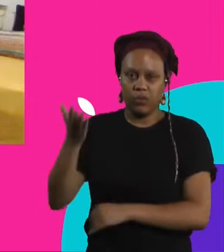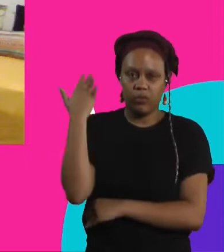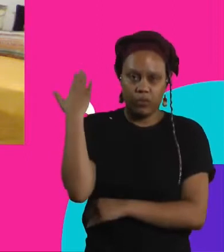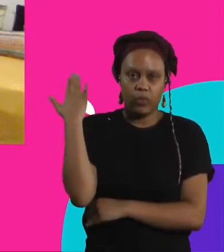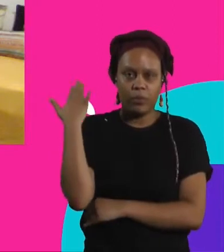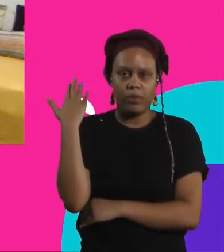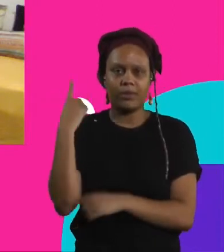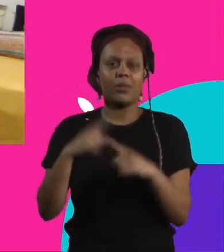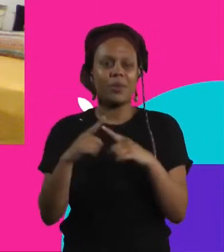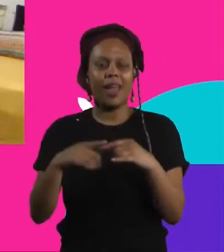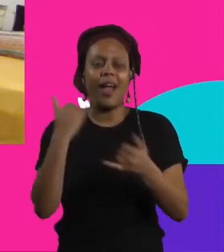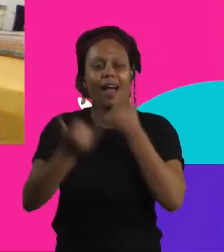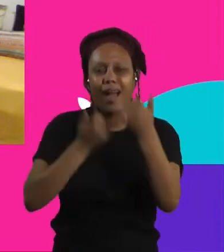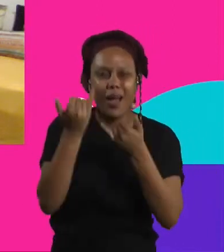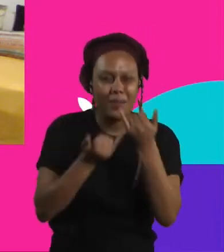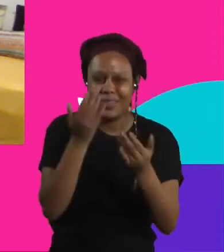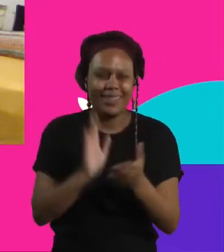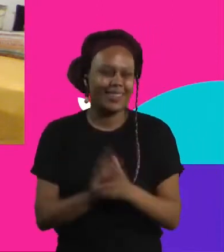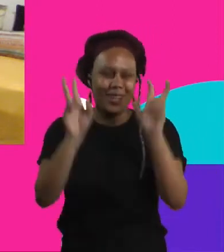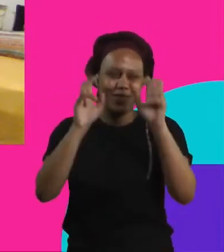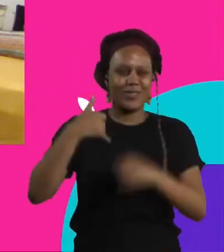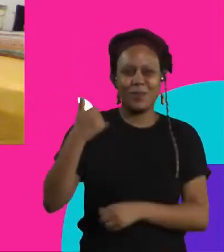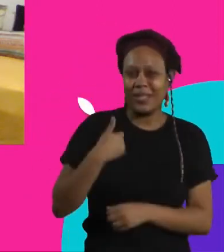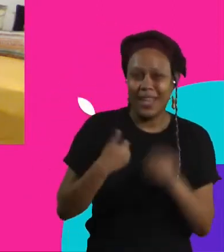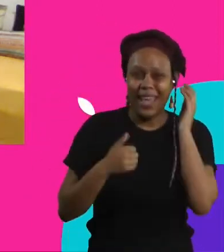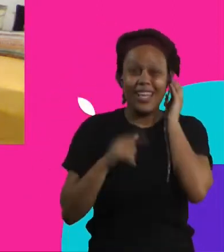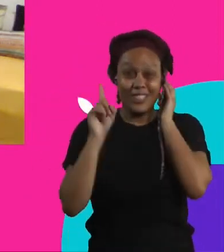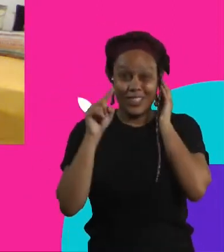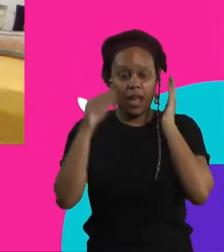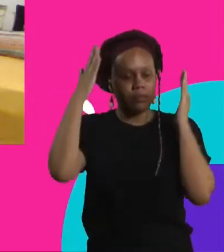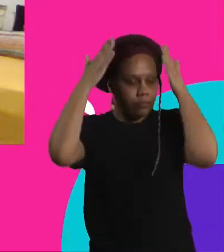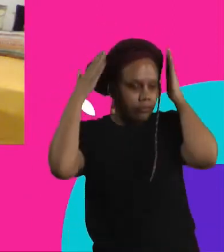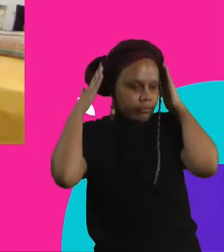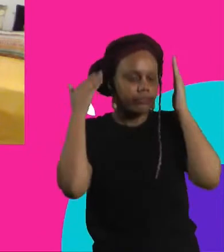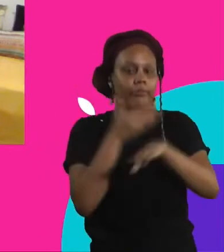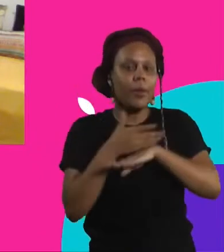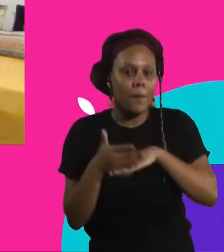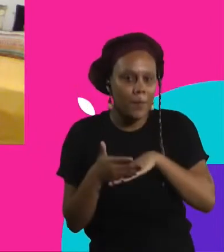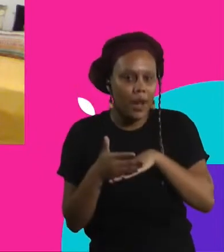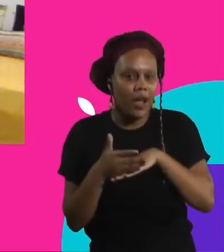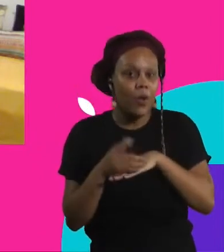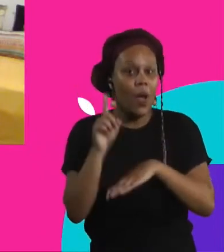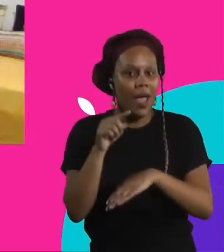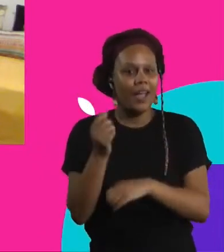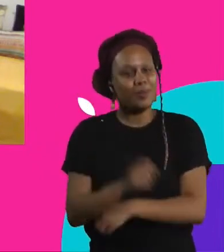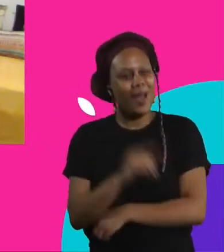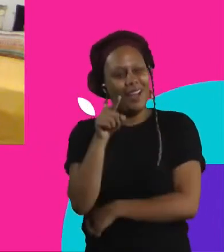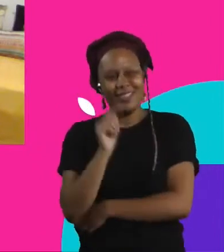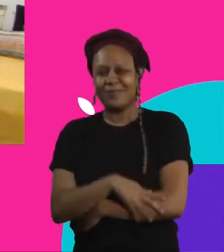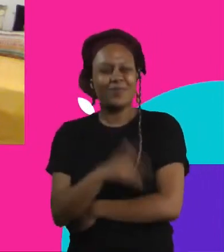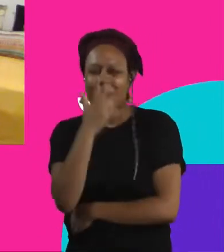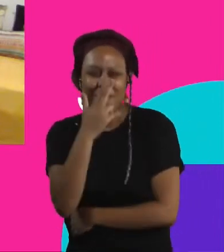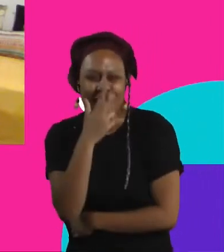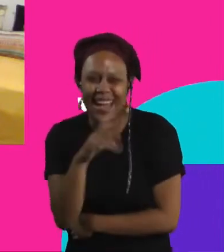gente faz brincadeiras com relação à idade o tempo todo, seja com cabelo branco, ou seja, querendo elogiar alguém falando, nossa, você nem